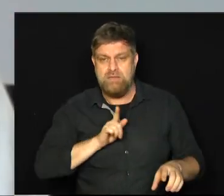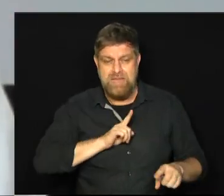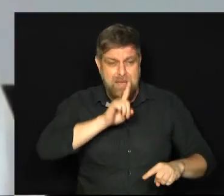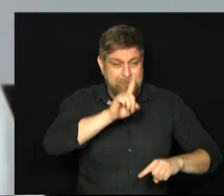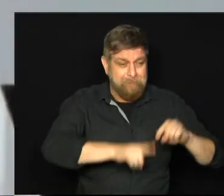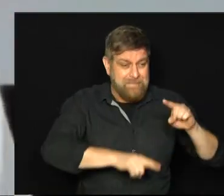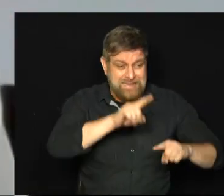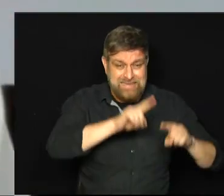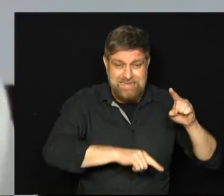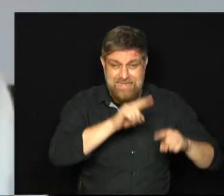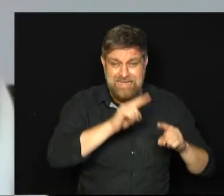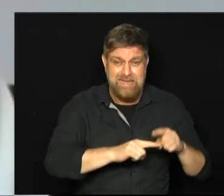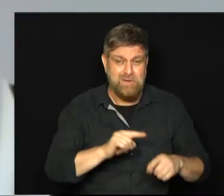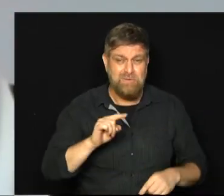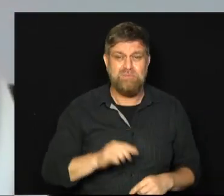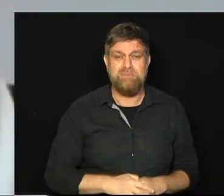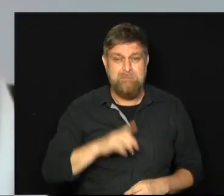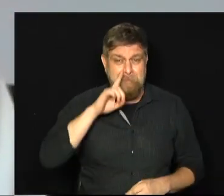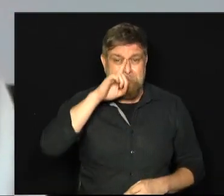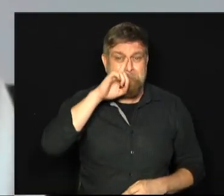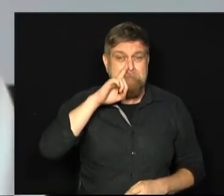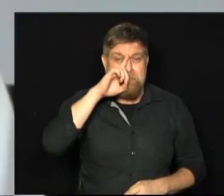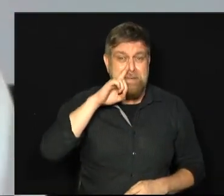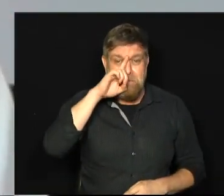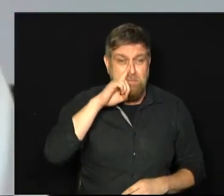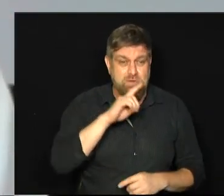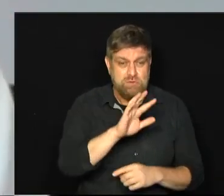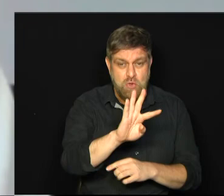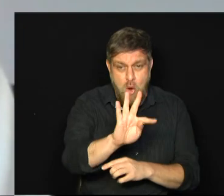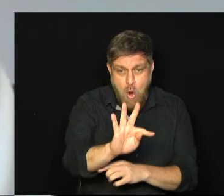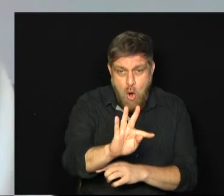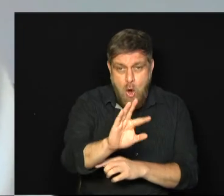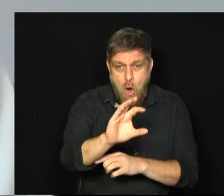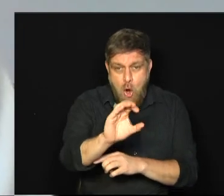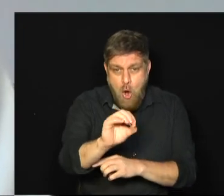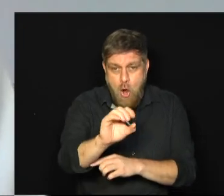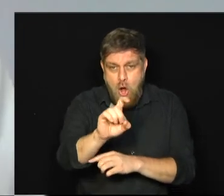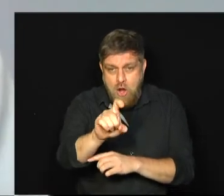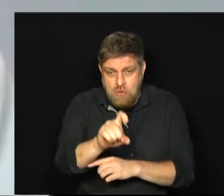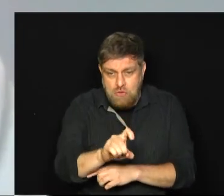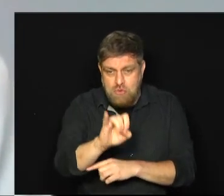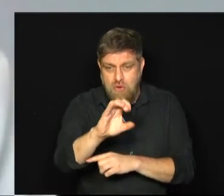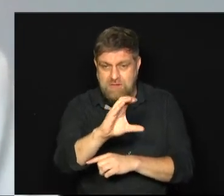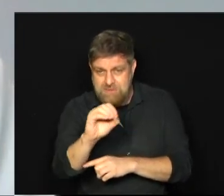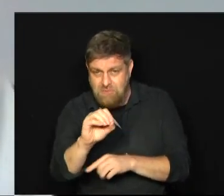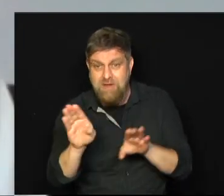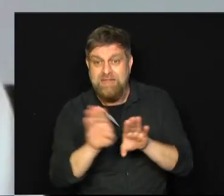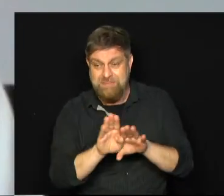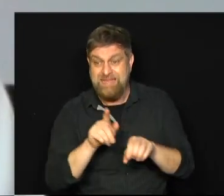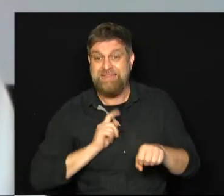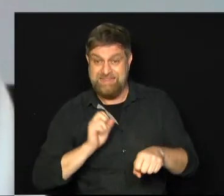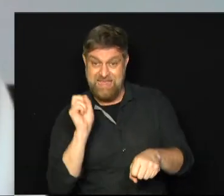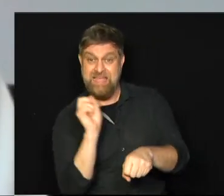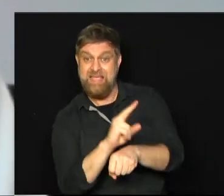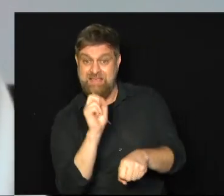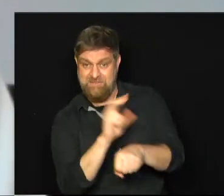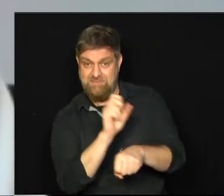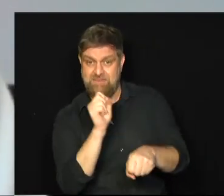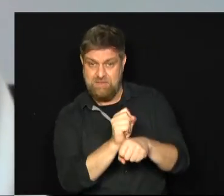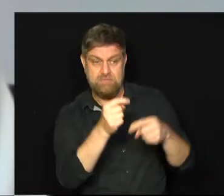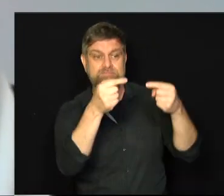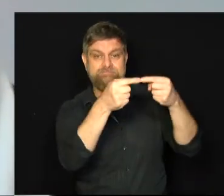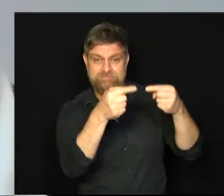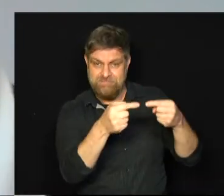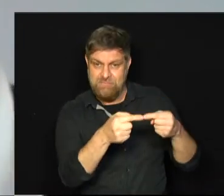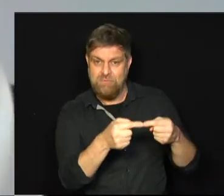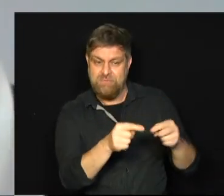produtos tóxicos no ambiente domiciliar e alguns vírus que também estão relacionados com o câncer